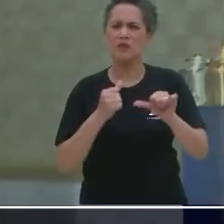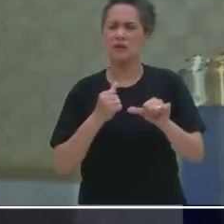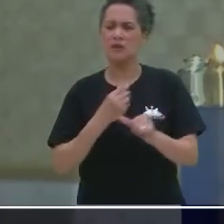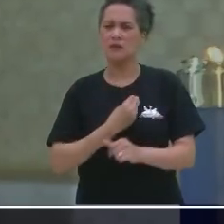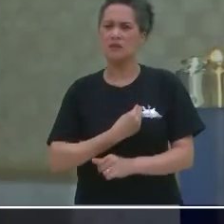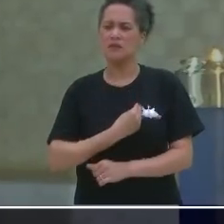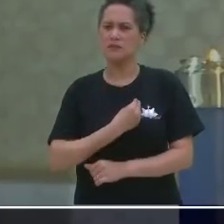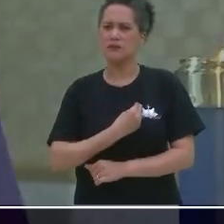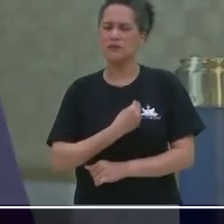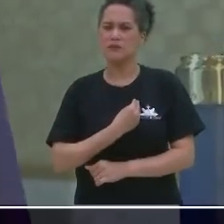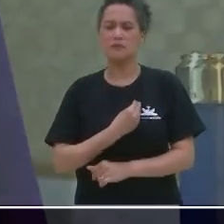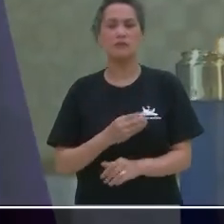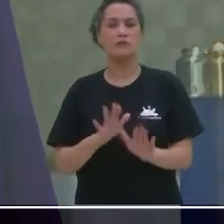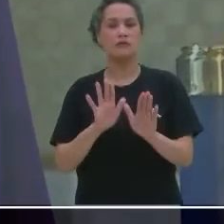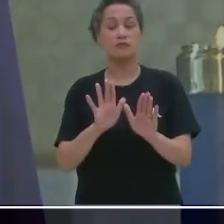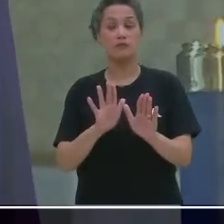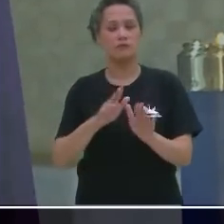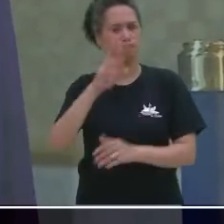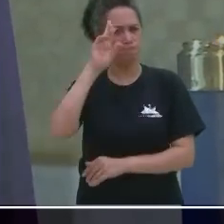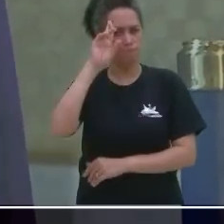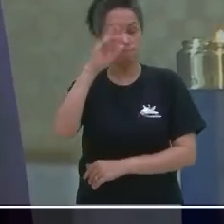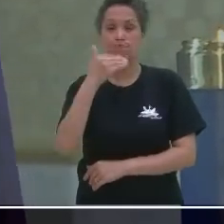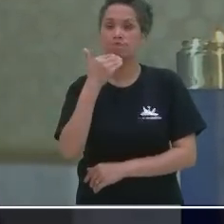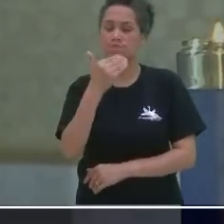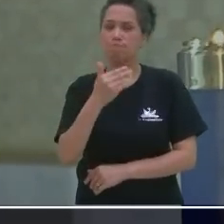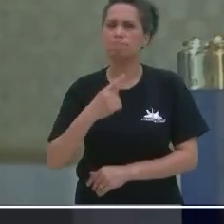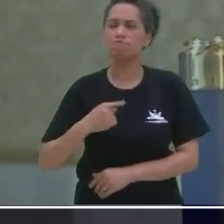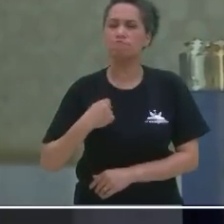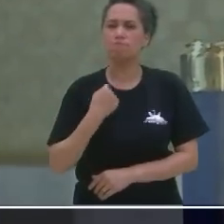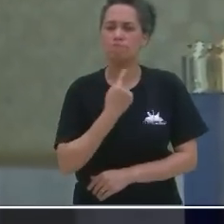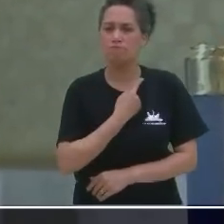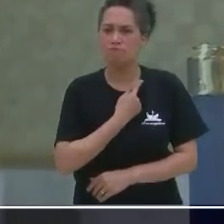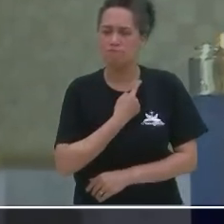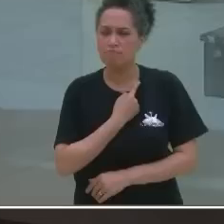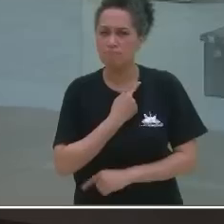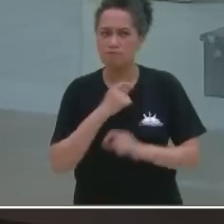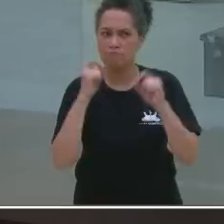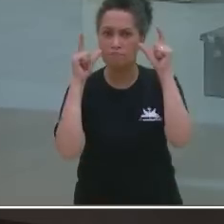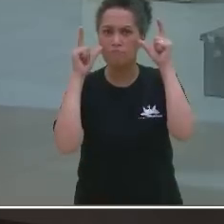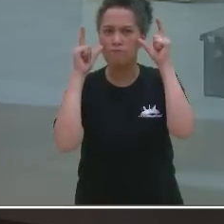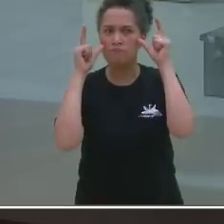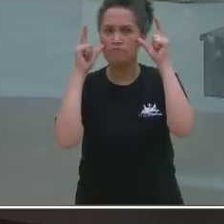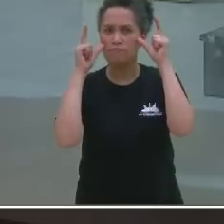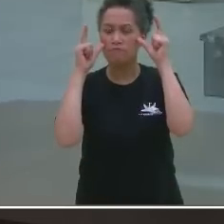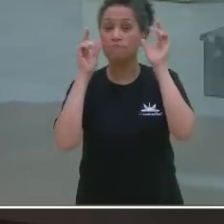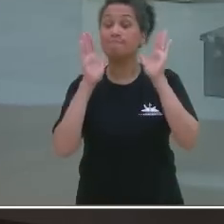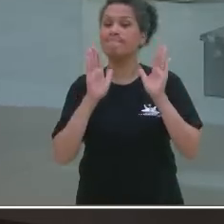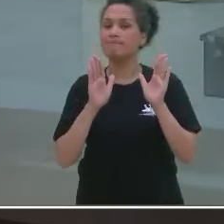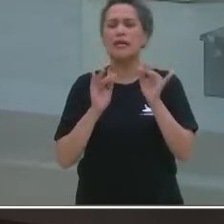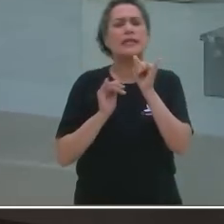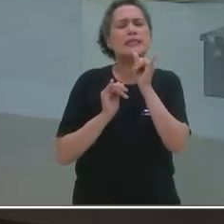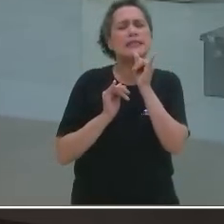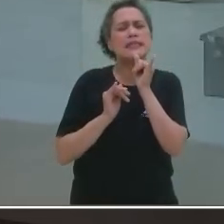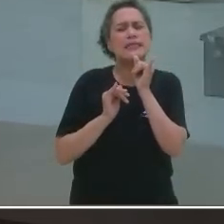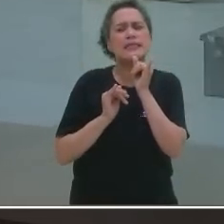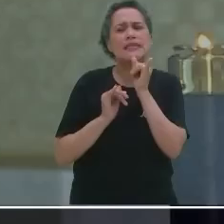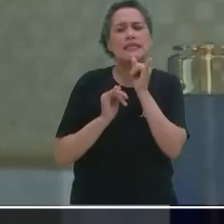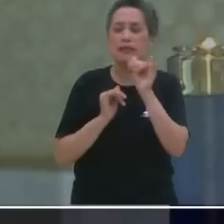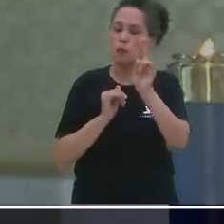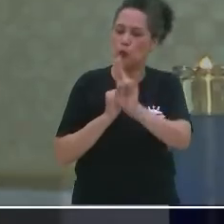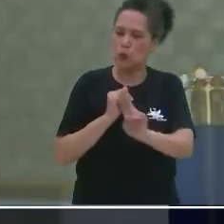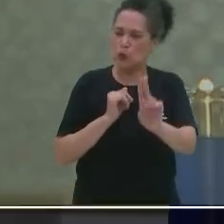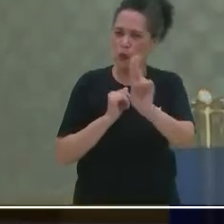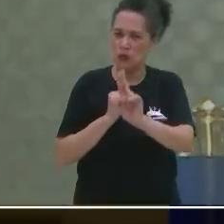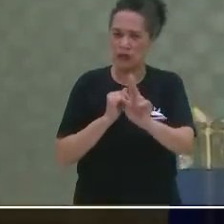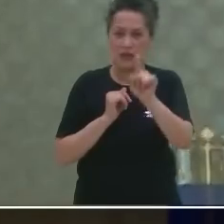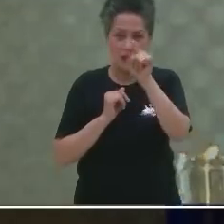Mas o Senhor diz, ficai atentos. E Ele usa alguns exemplos que o povo sabia muito. É como se Ele dissesse,